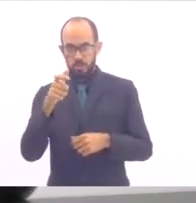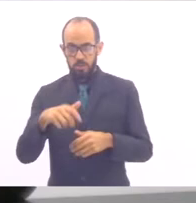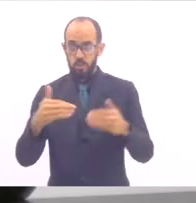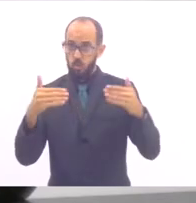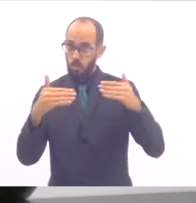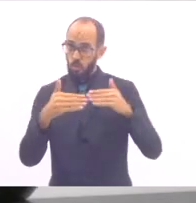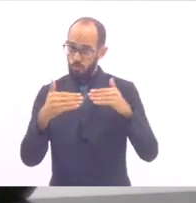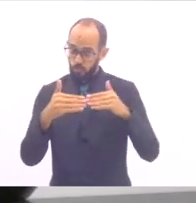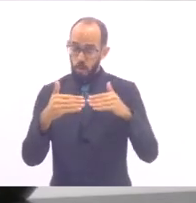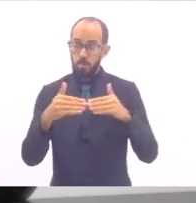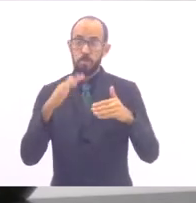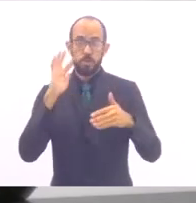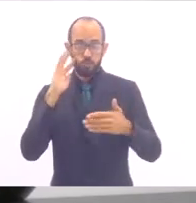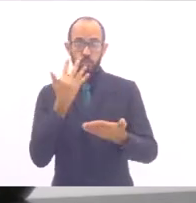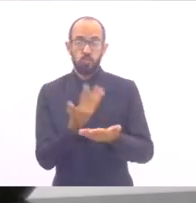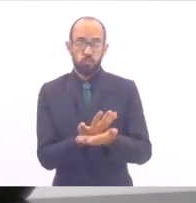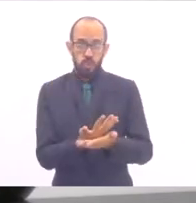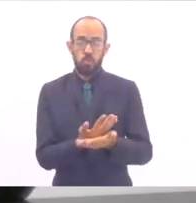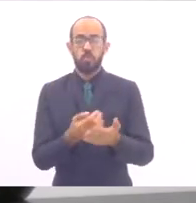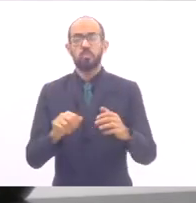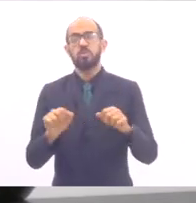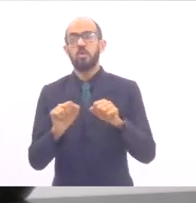previsto na resolução, ela fosse